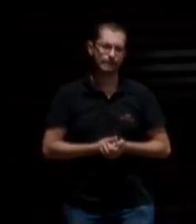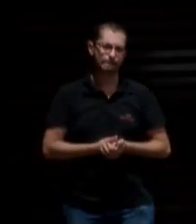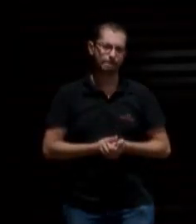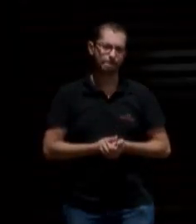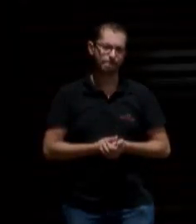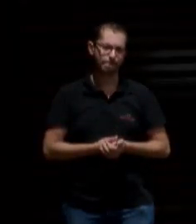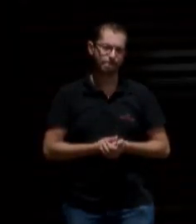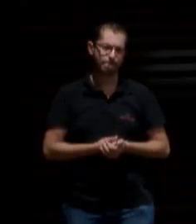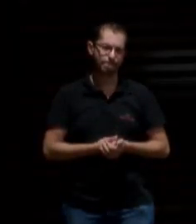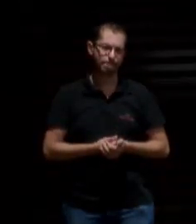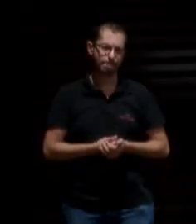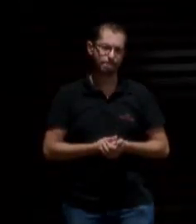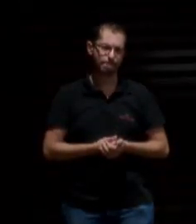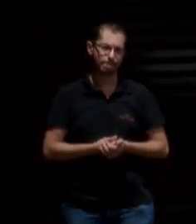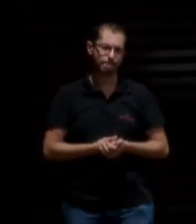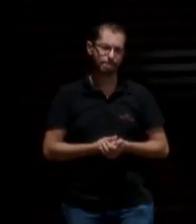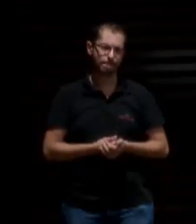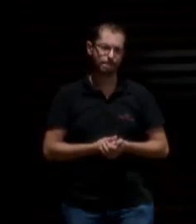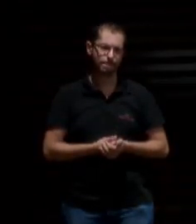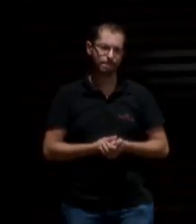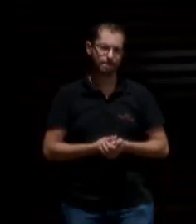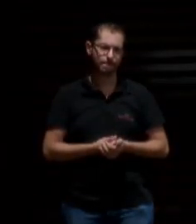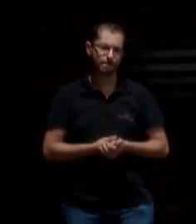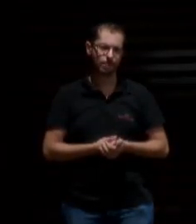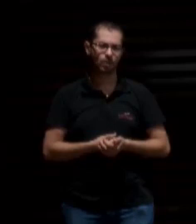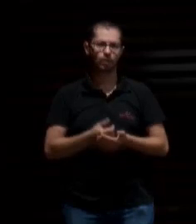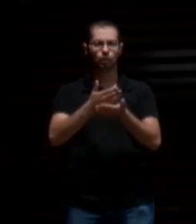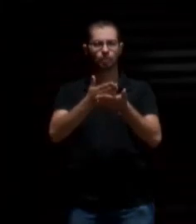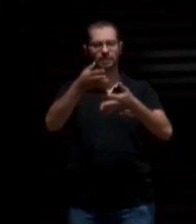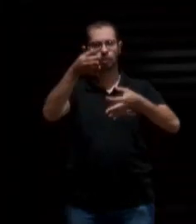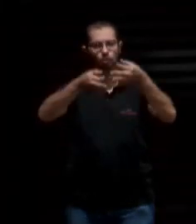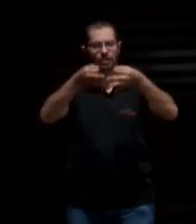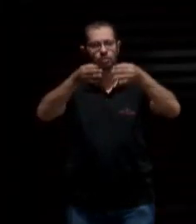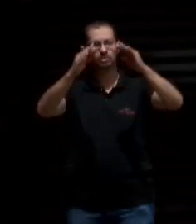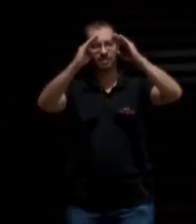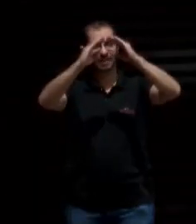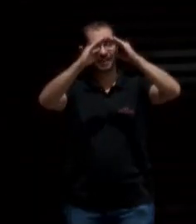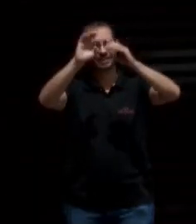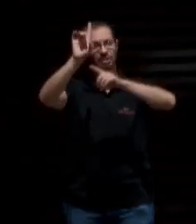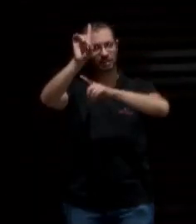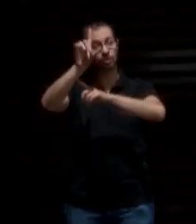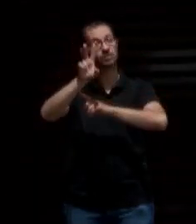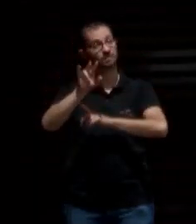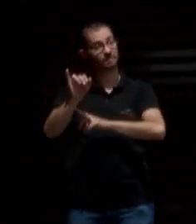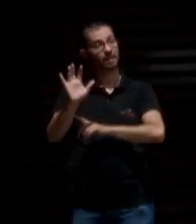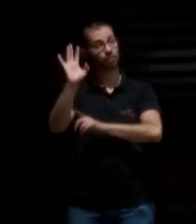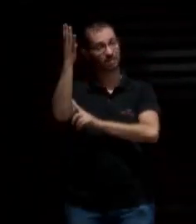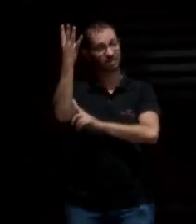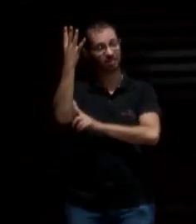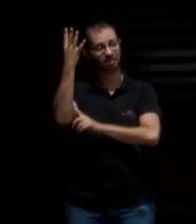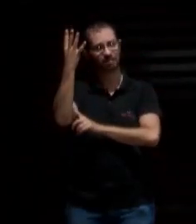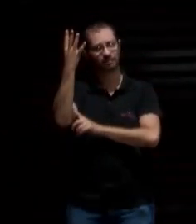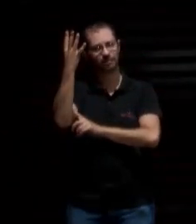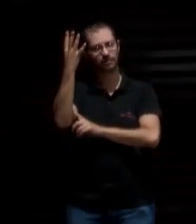Porque a ocasião de começar o juízo pela casa de Deus é chegada. Ora, se primeiro vem por nós, qual